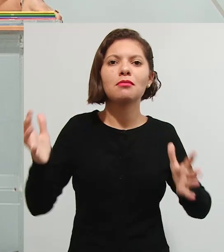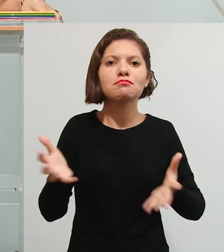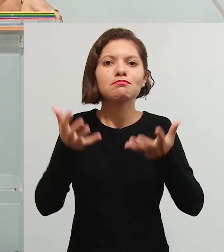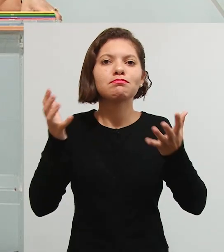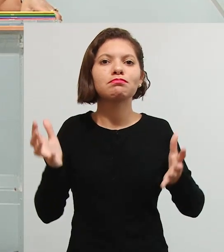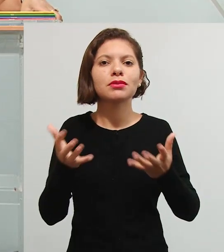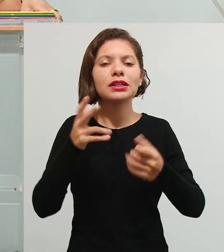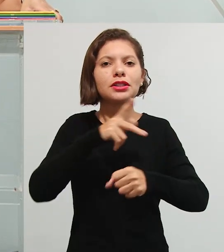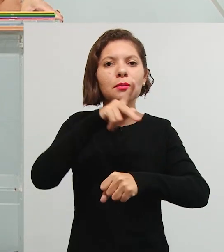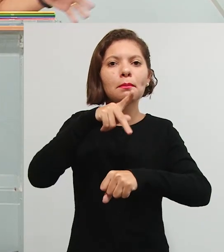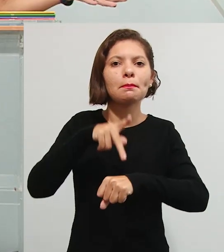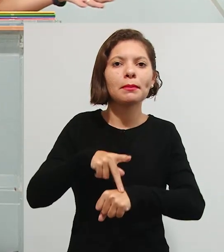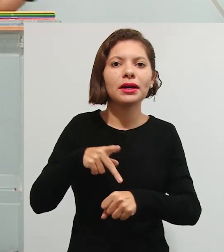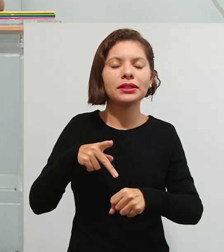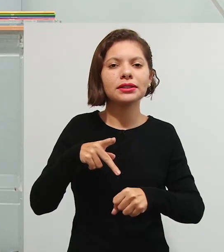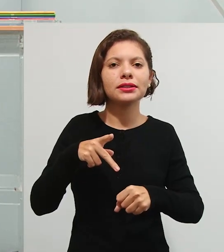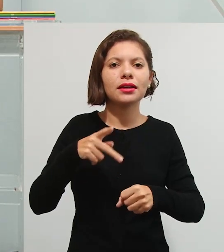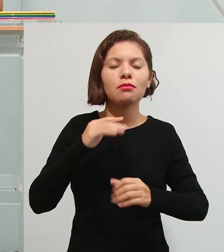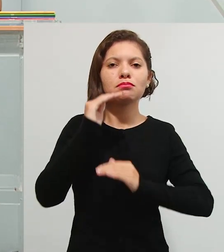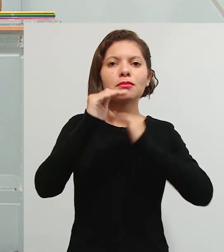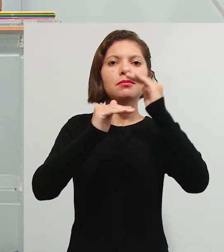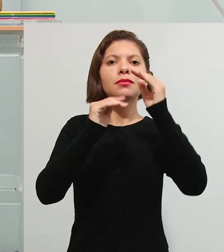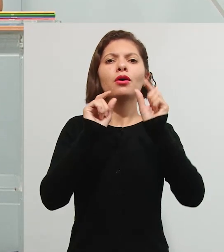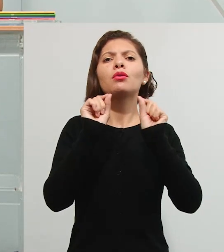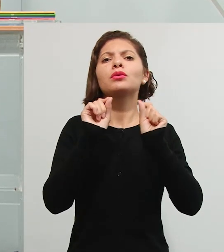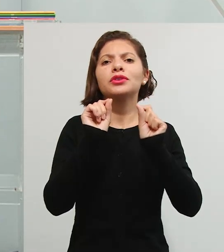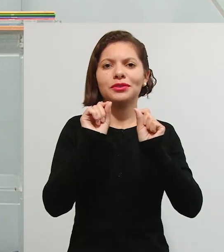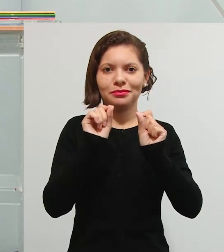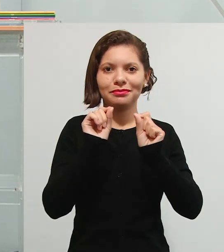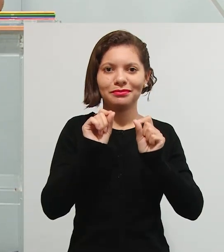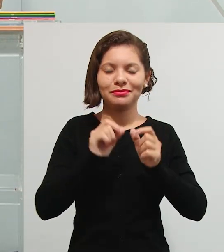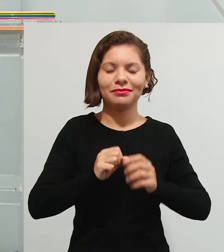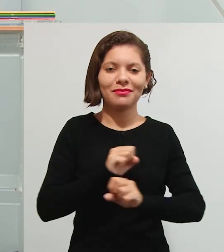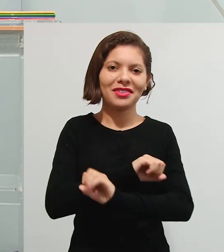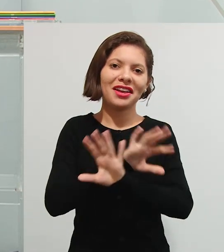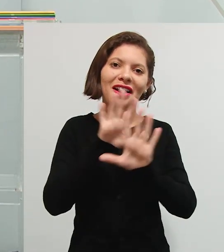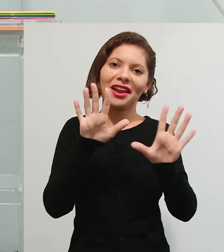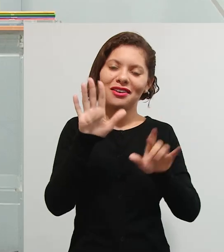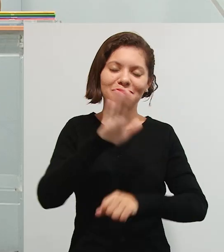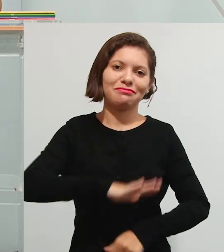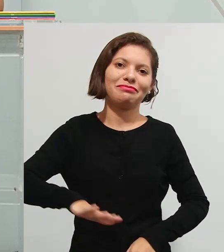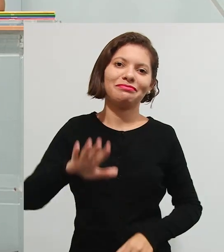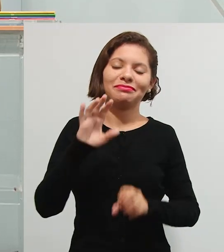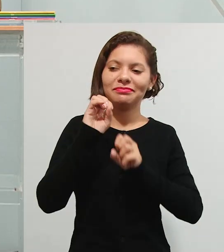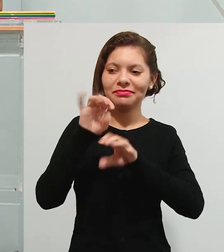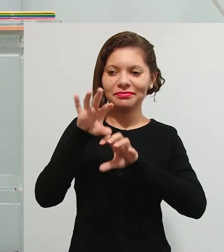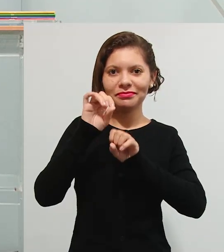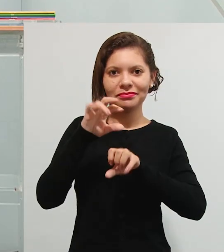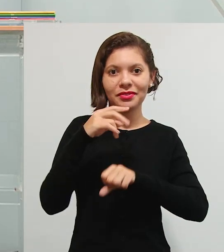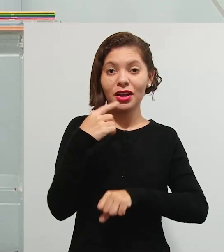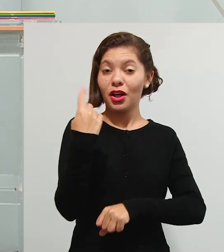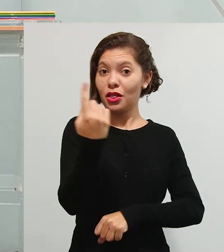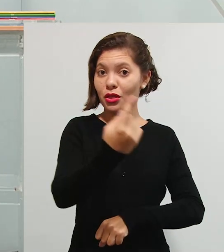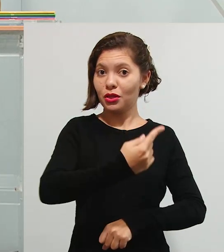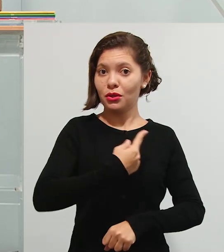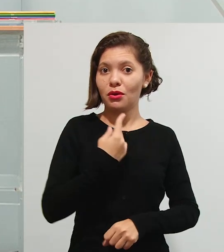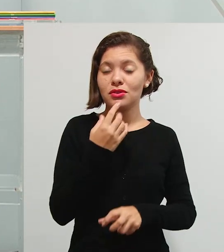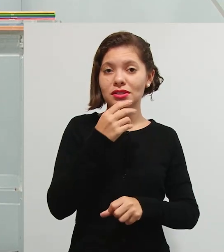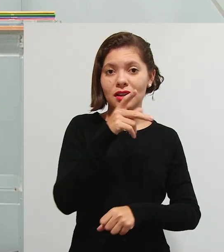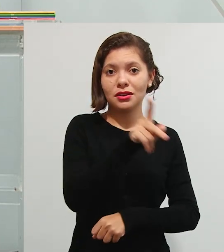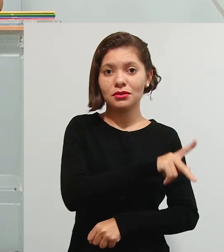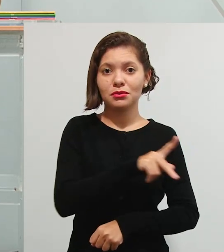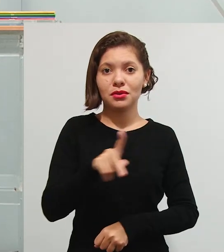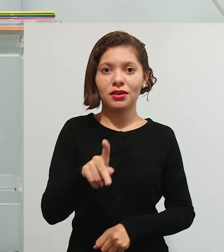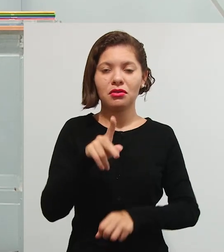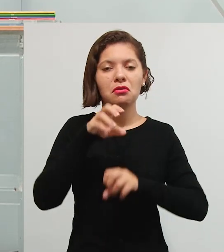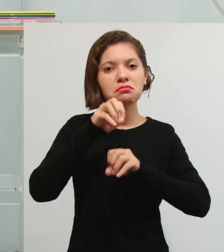país para frente, esse mundo para frente, por onde que você acha? É claro que é pela educação. Nós, enquanto educadores, não